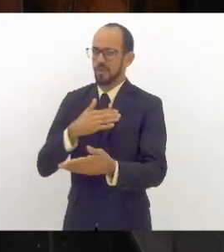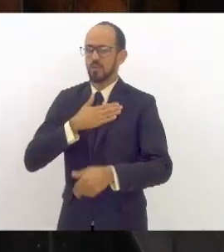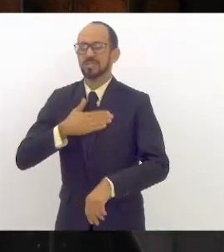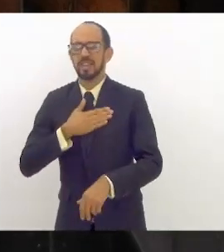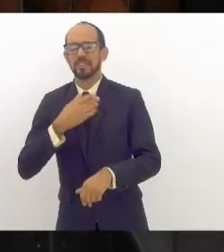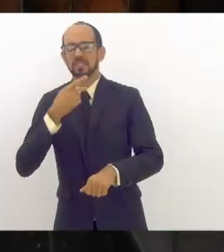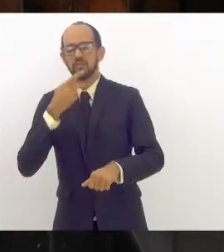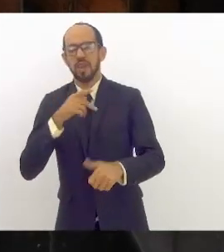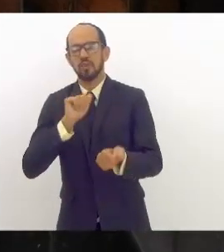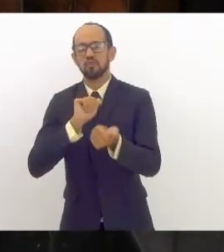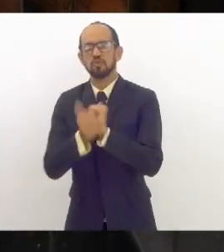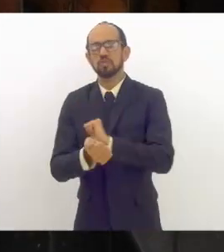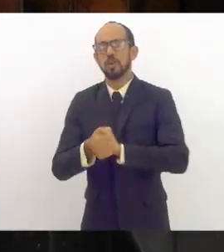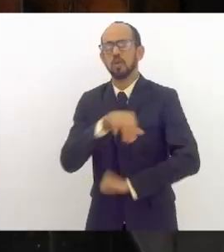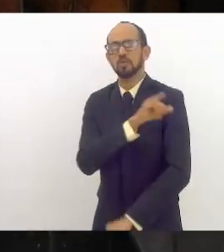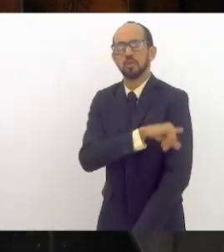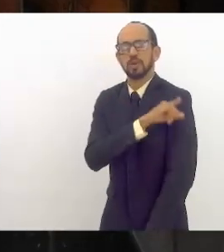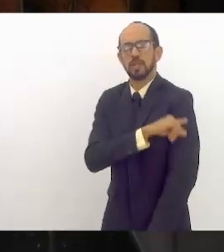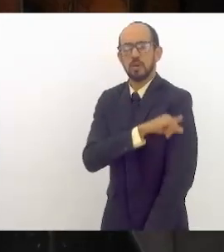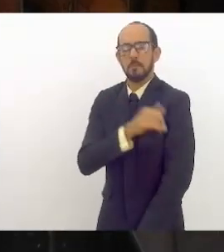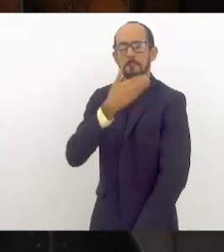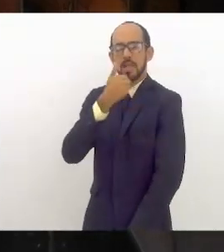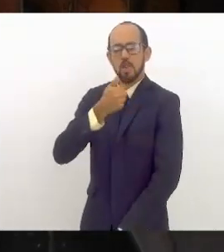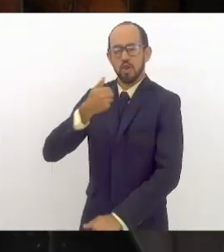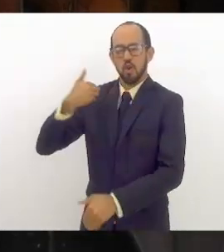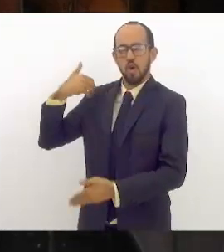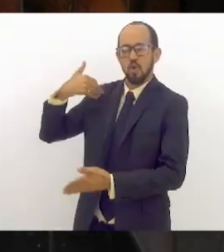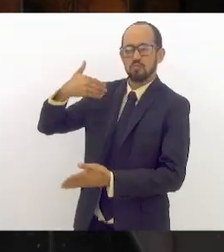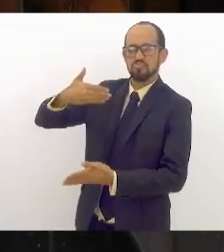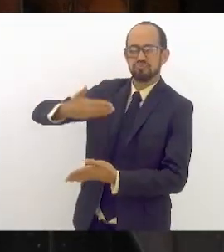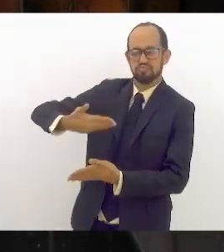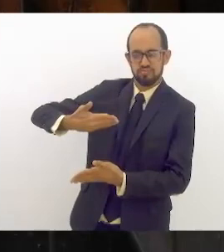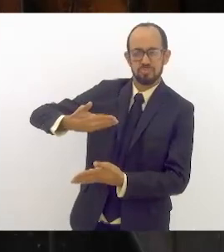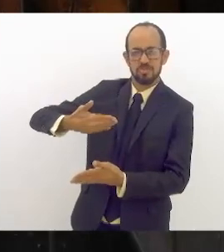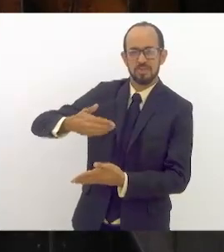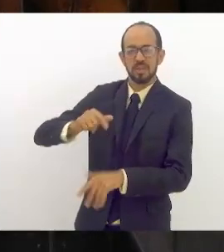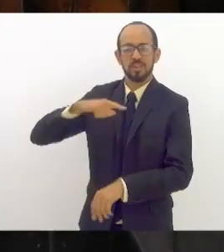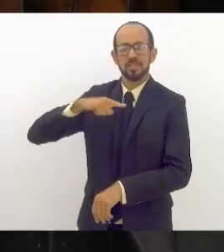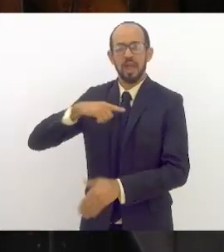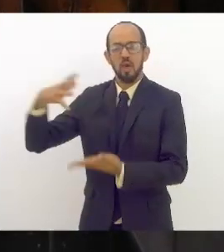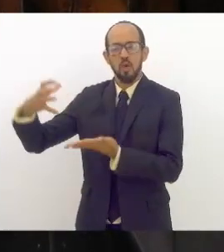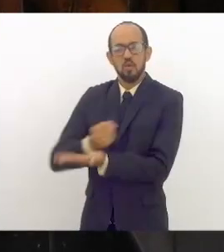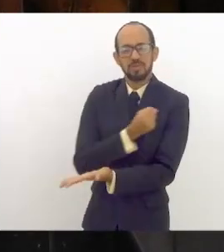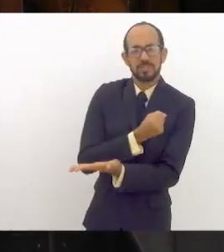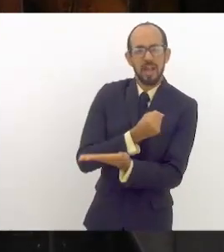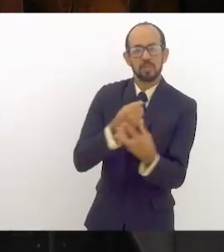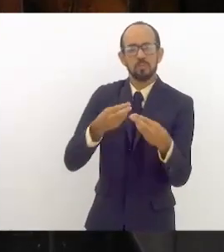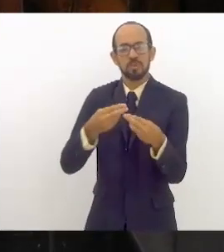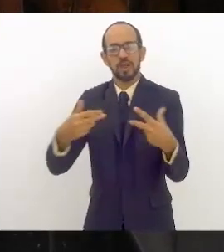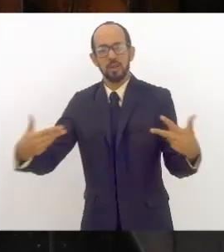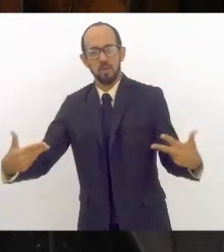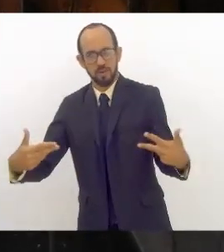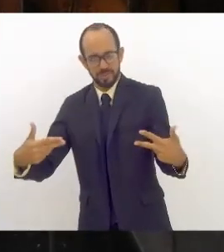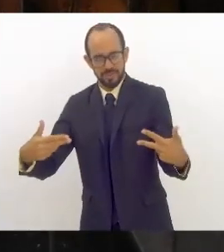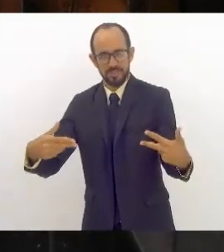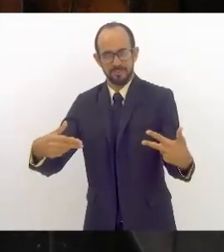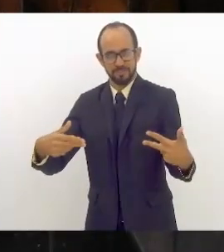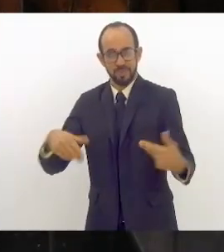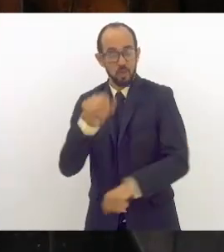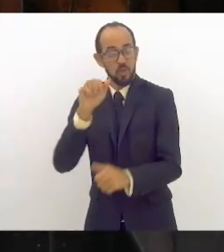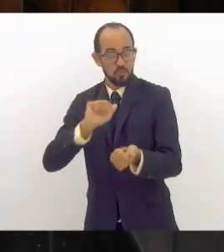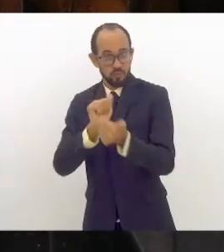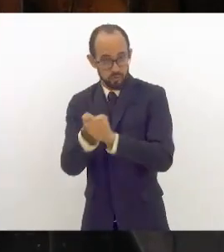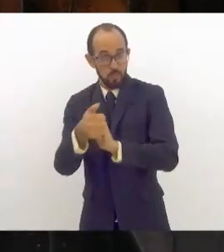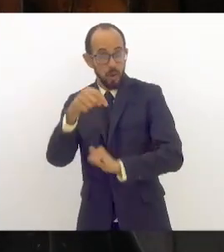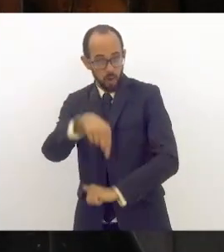futebol do Rio de Janeiro melhorou muito esses últimos anos e que tem conquistado muita coisa André o futebol do Rio de